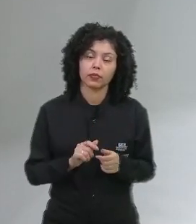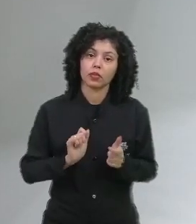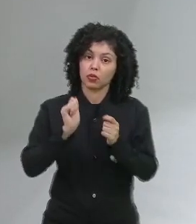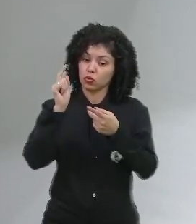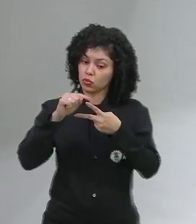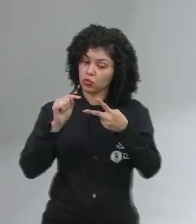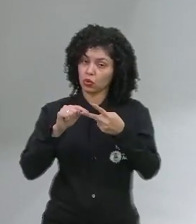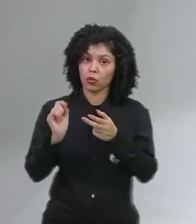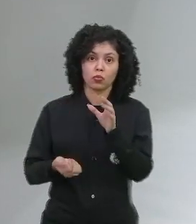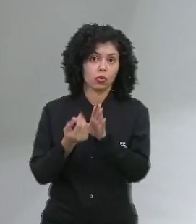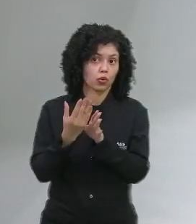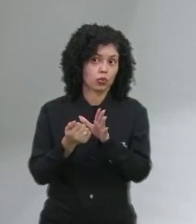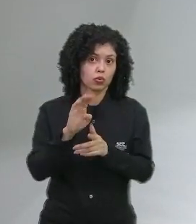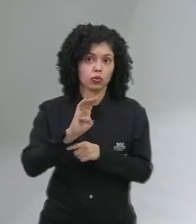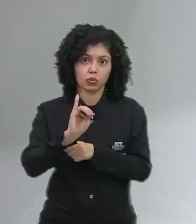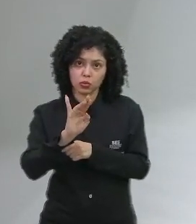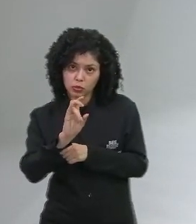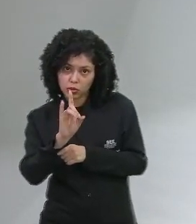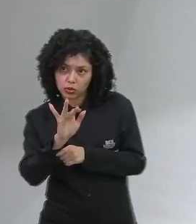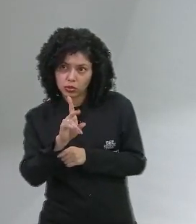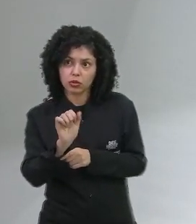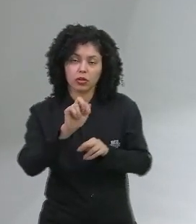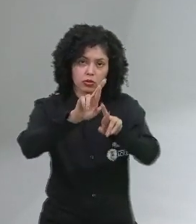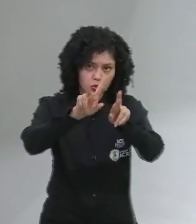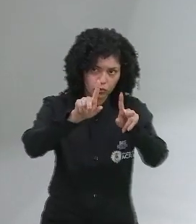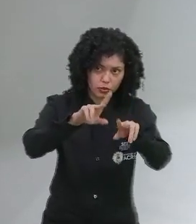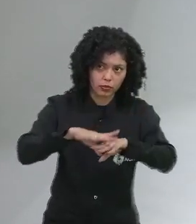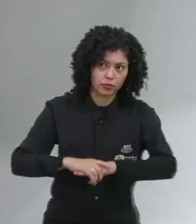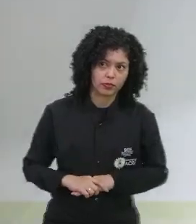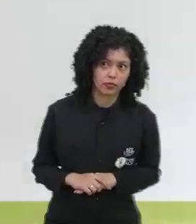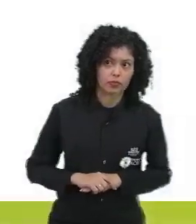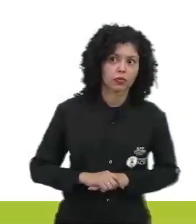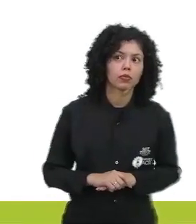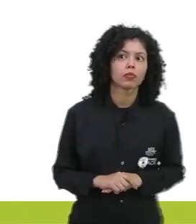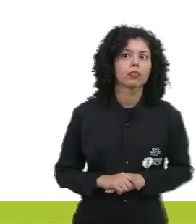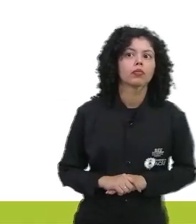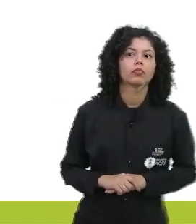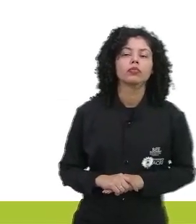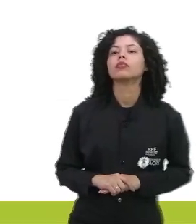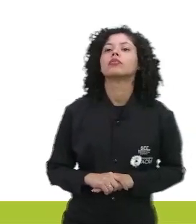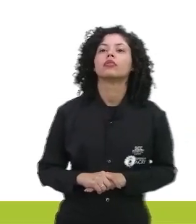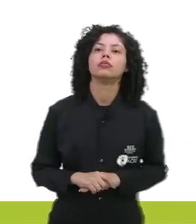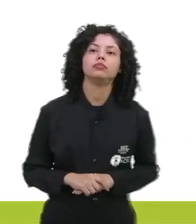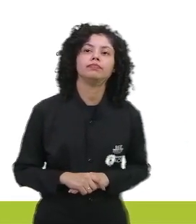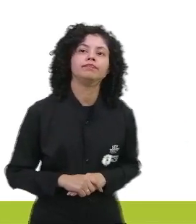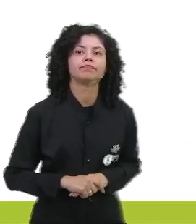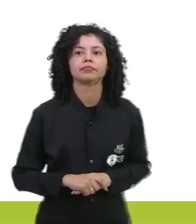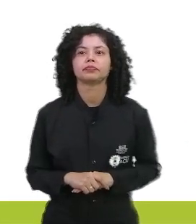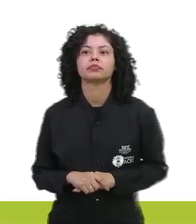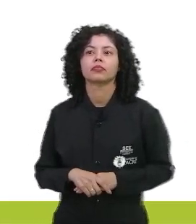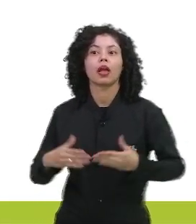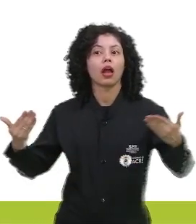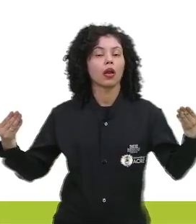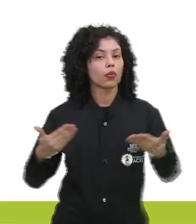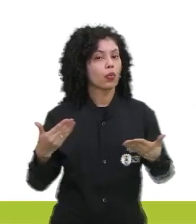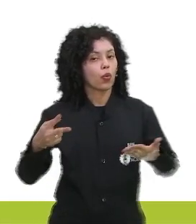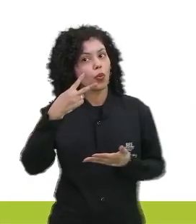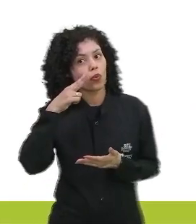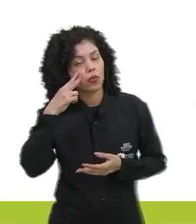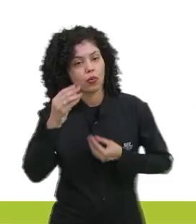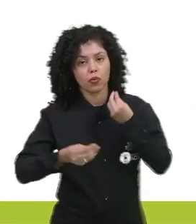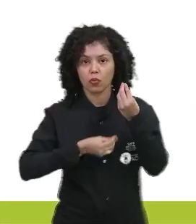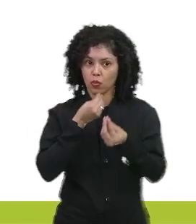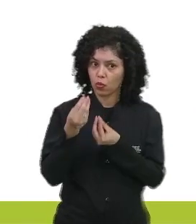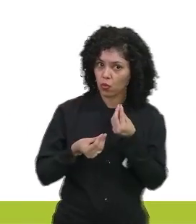Ambas produzem o biodiesel, mas de forma um pouquinho diferente. Vamos seguir. Agora, nós vamos ver um pouquinho